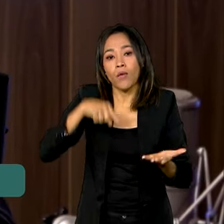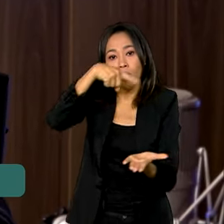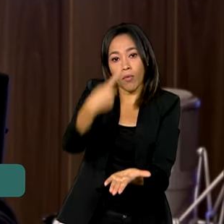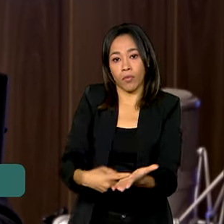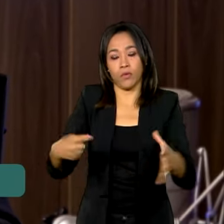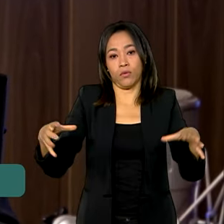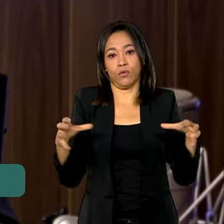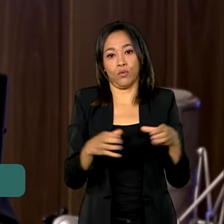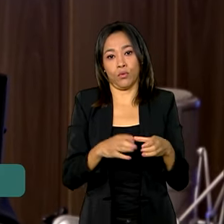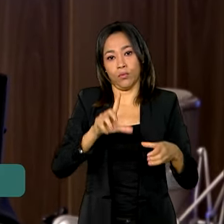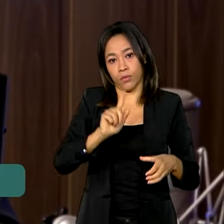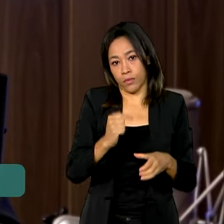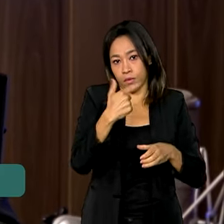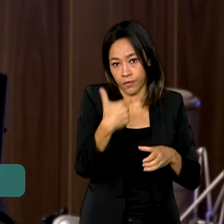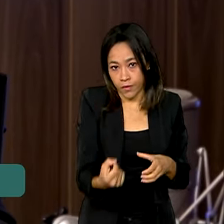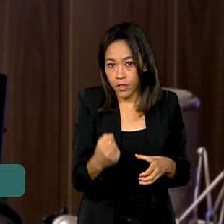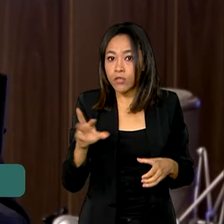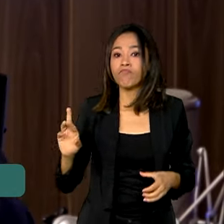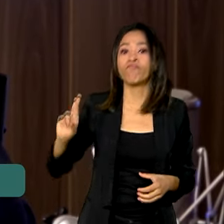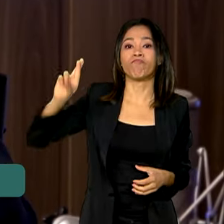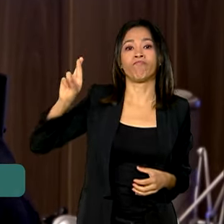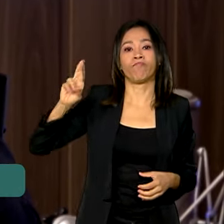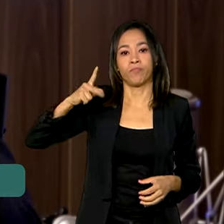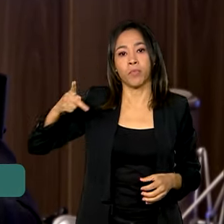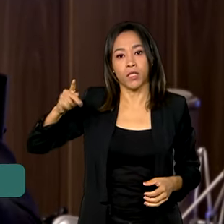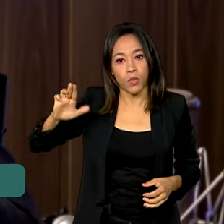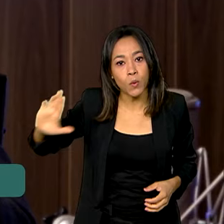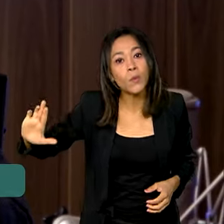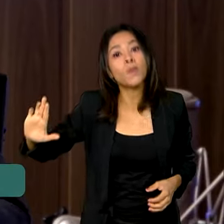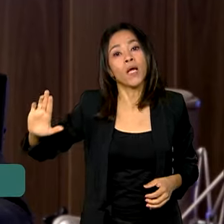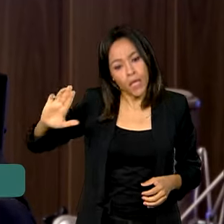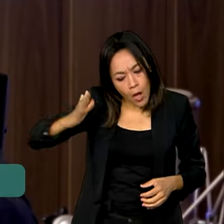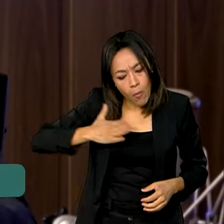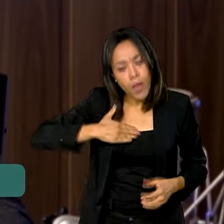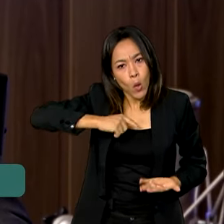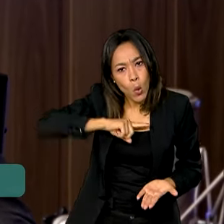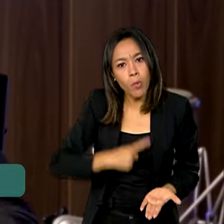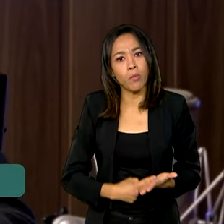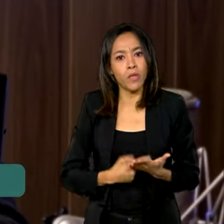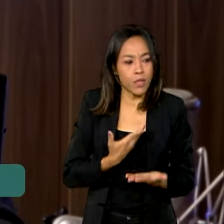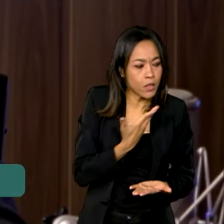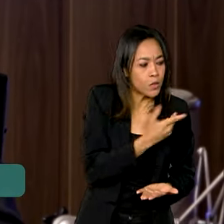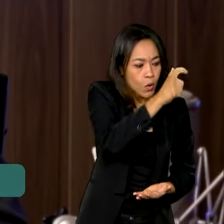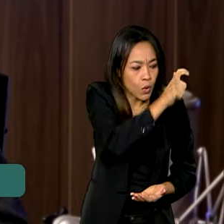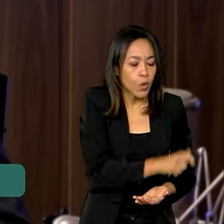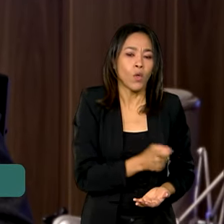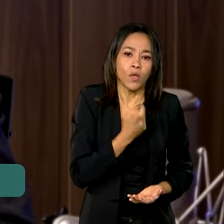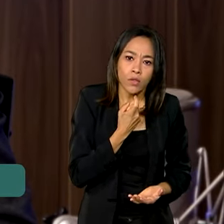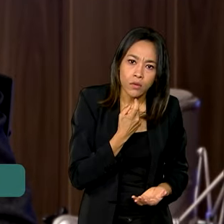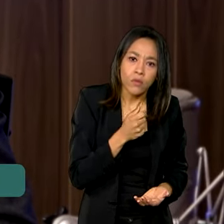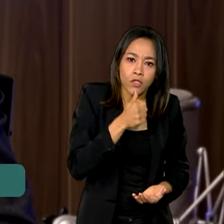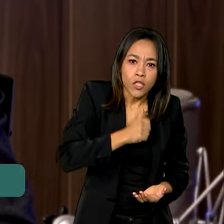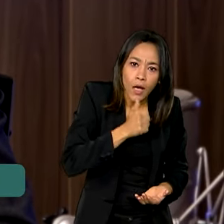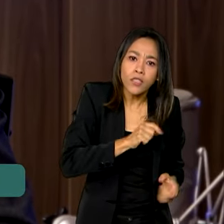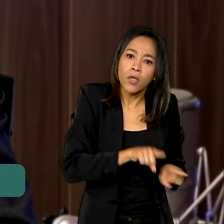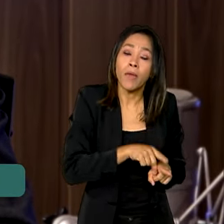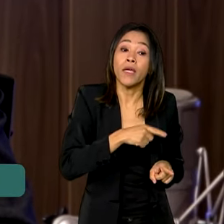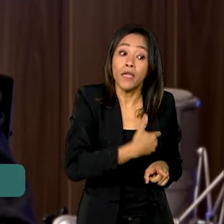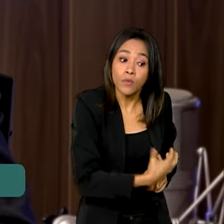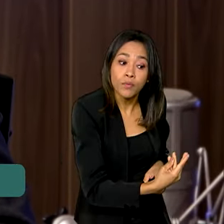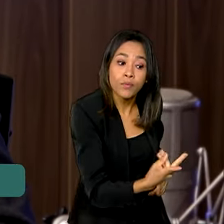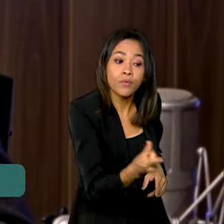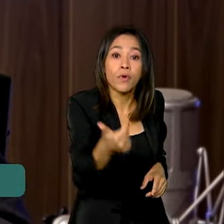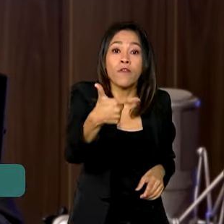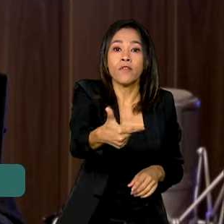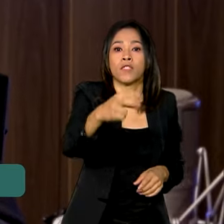Cúpula de G20 presidido pelo presidente Lula e é um compromisso meu com Jad junto com os 25 países que vão estar participando